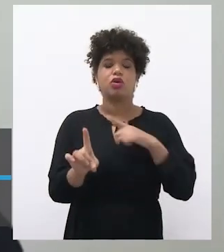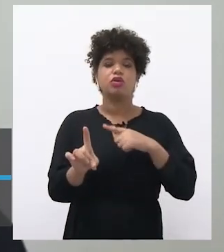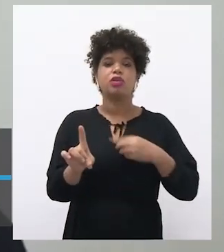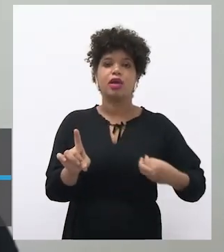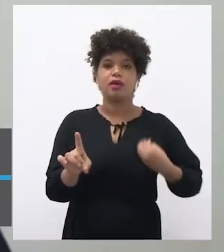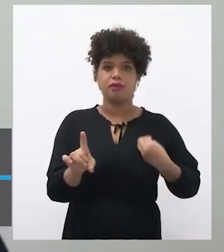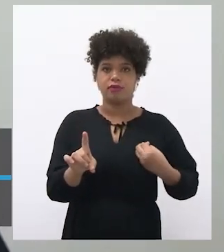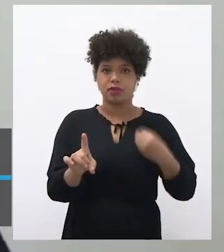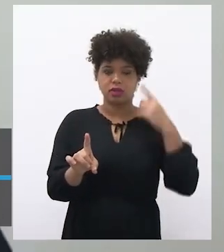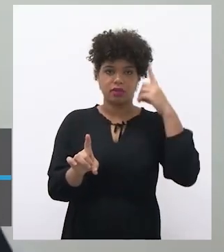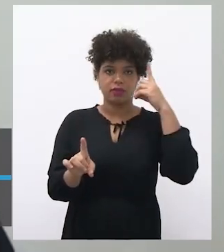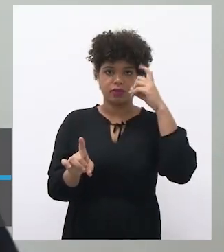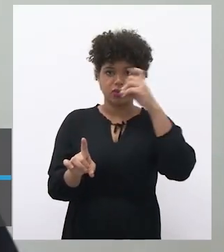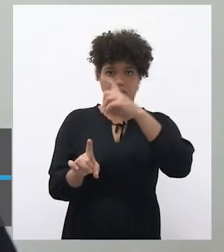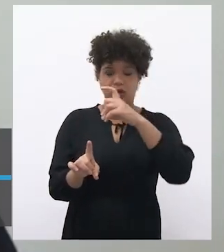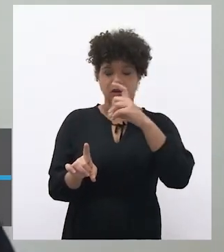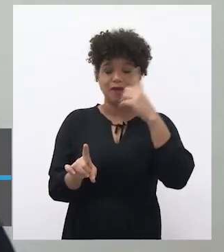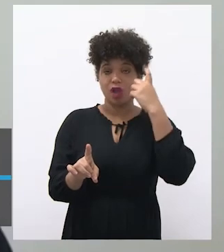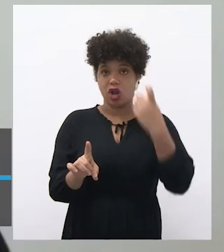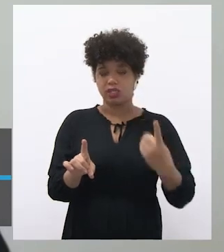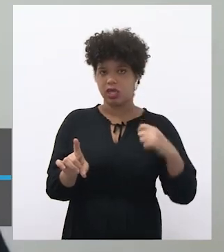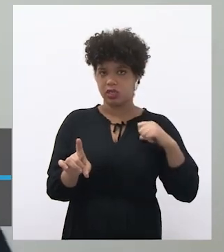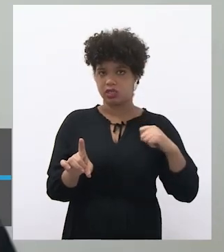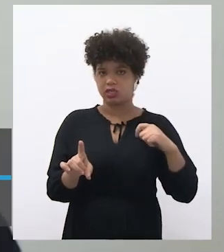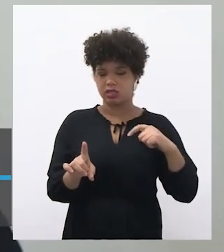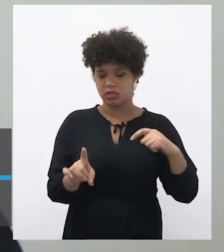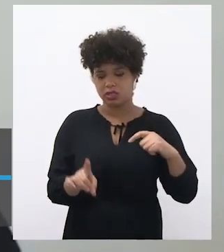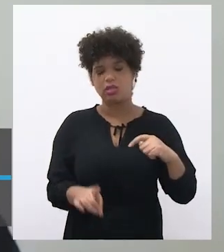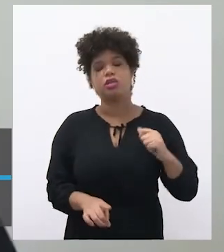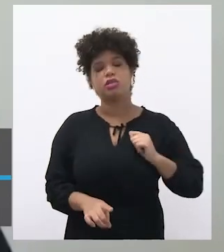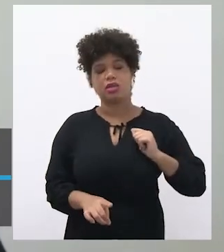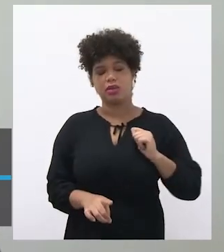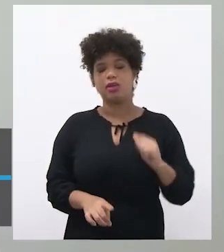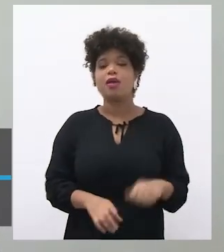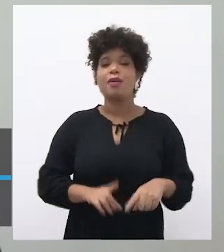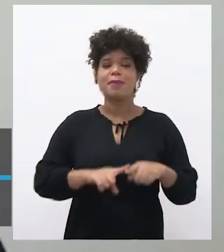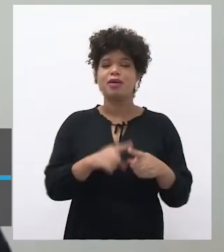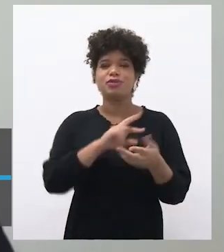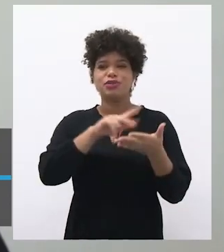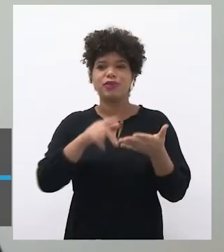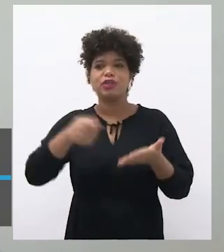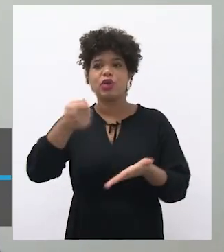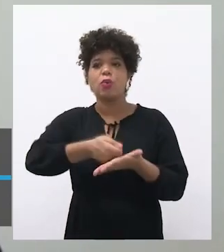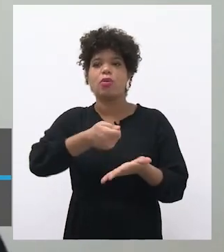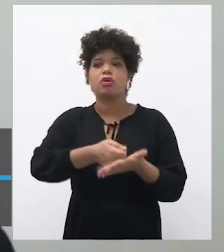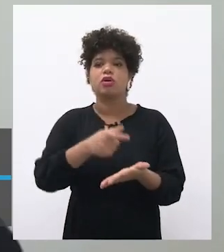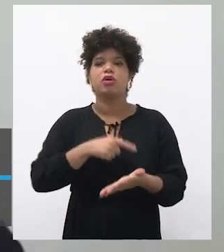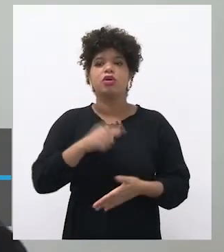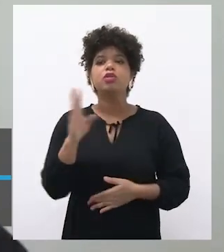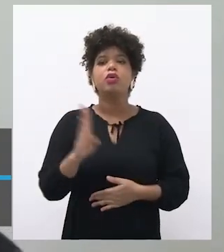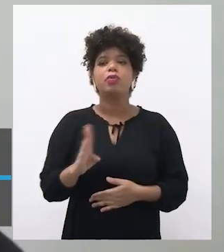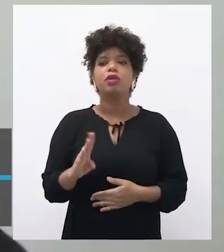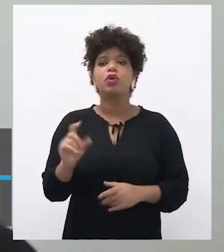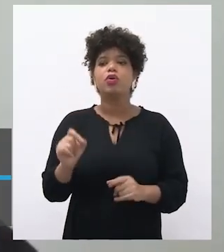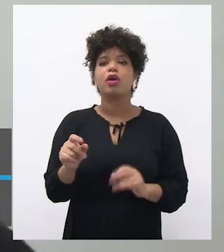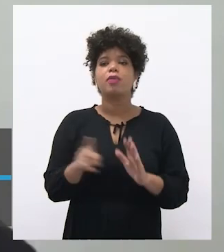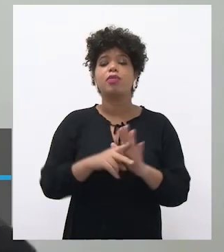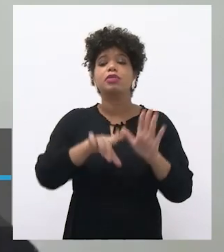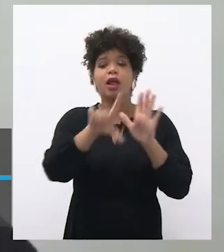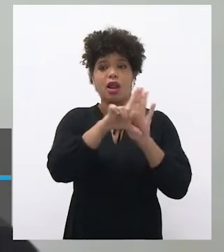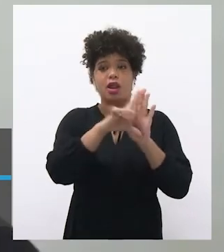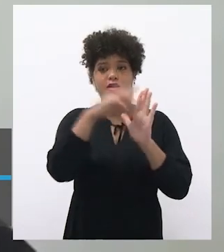as Mulheres, e no plano regional de proteção, a Convenção Belém do Pará, o Brasil acabou se